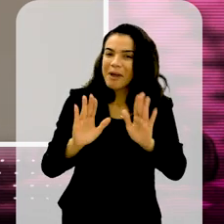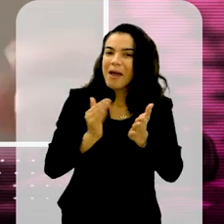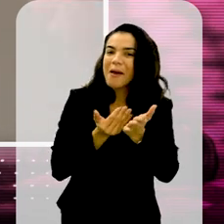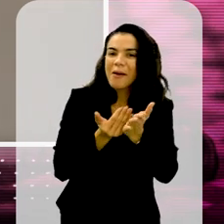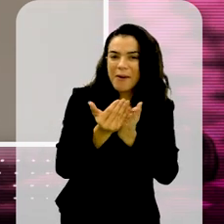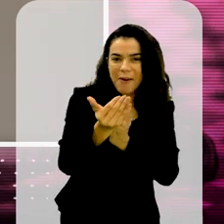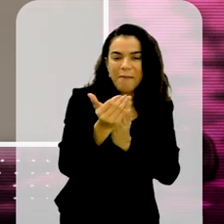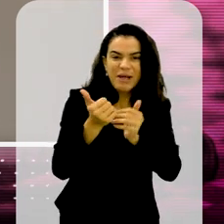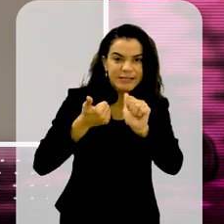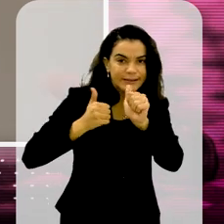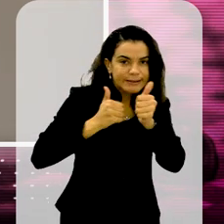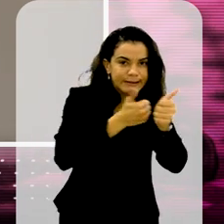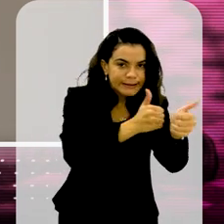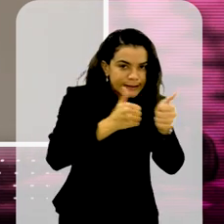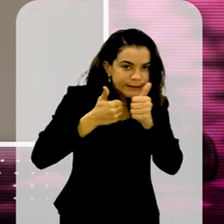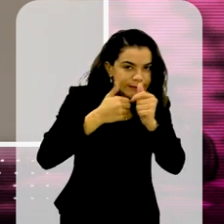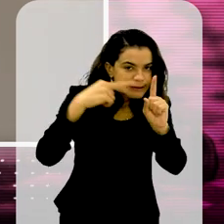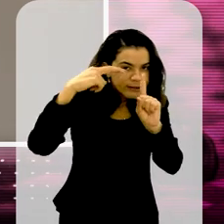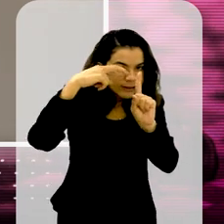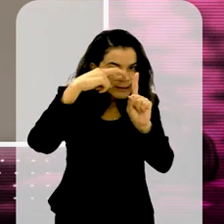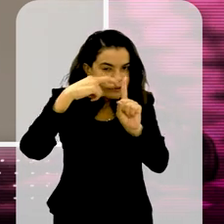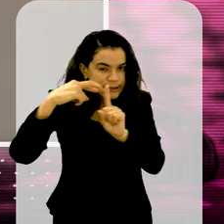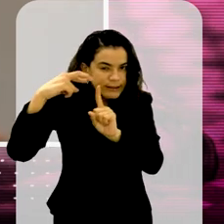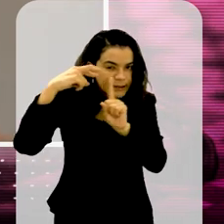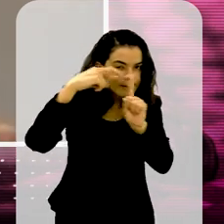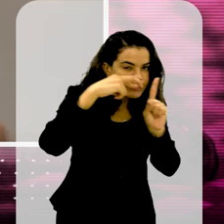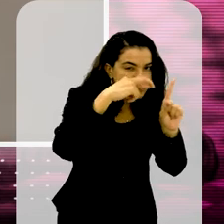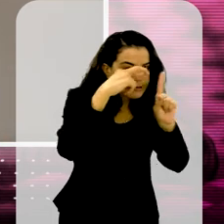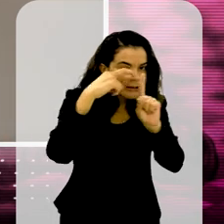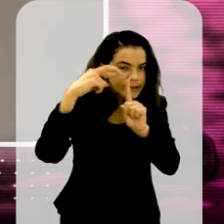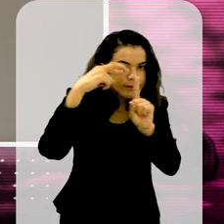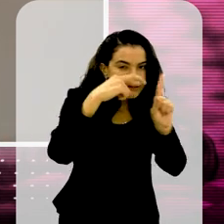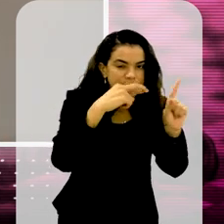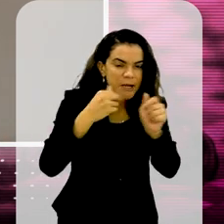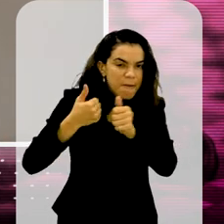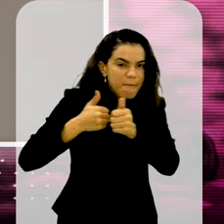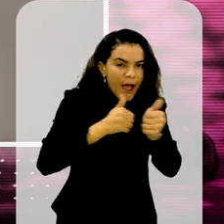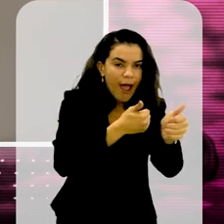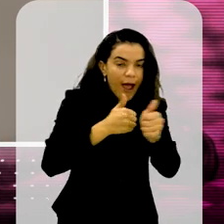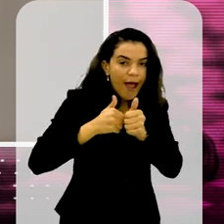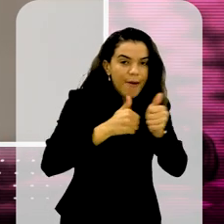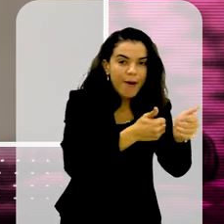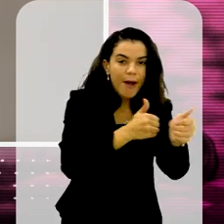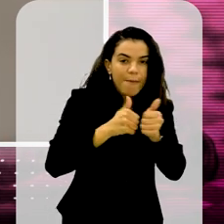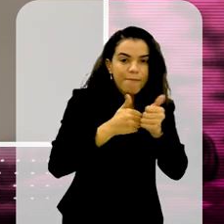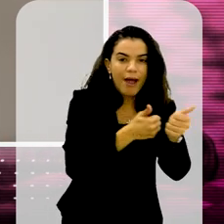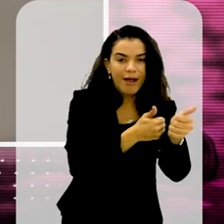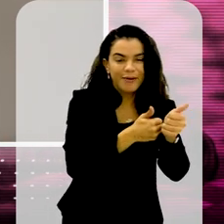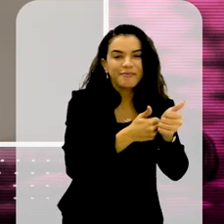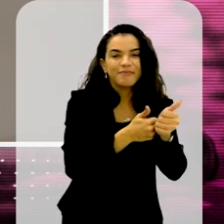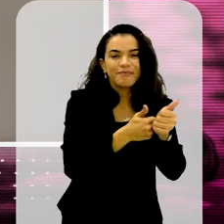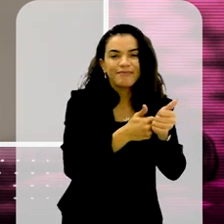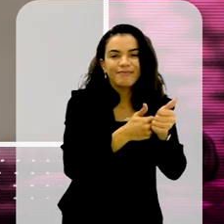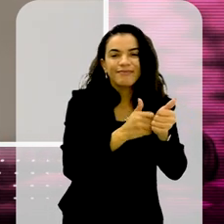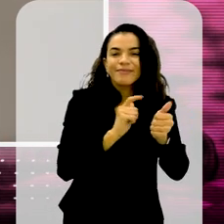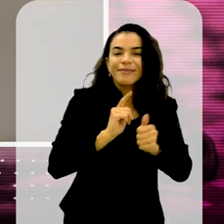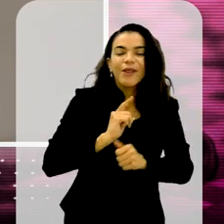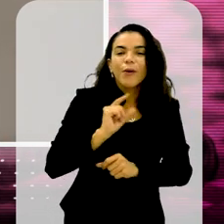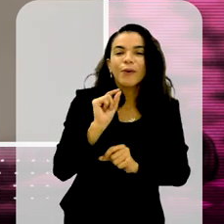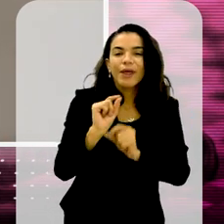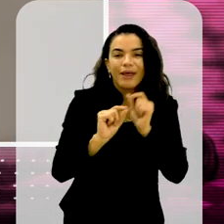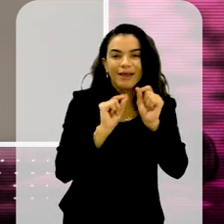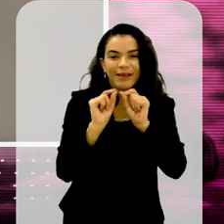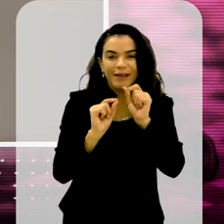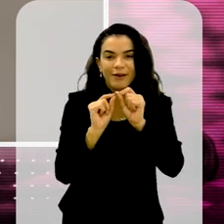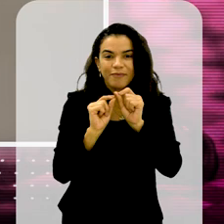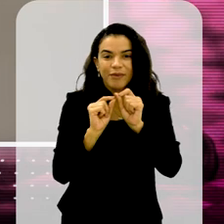stalking. O stalking não fica só no stalking, né? E há uma linha muito tênue, muito